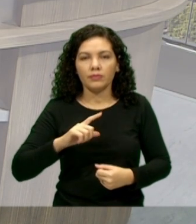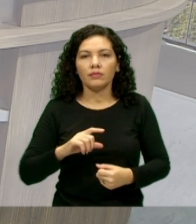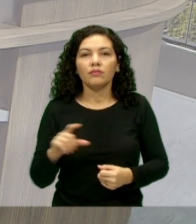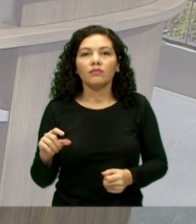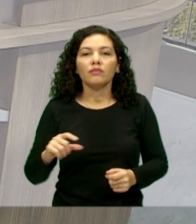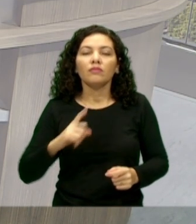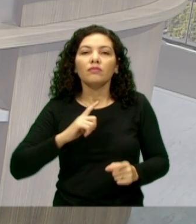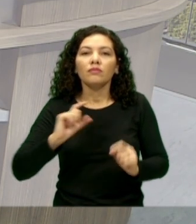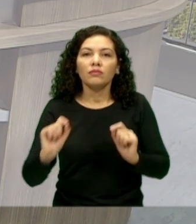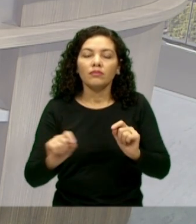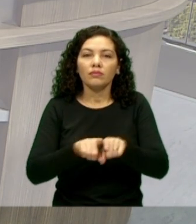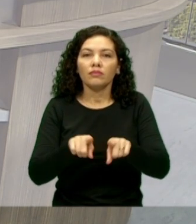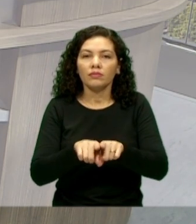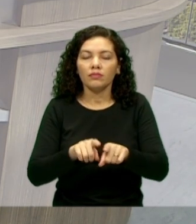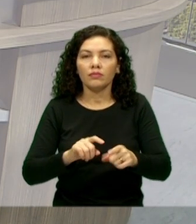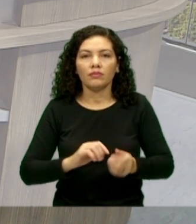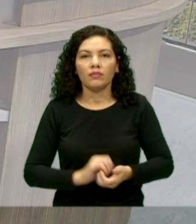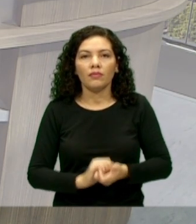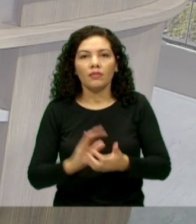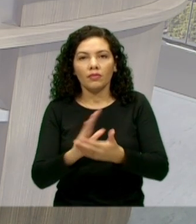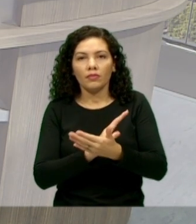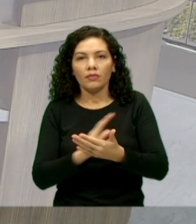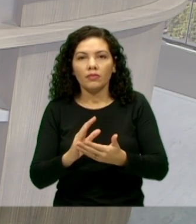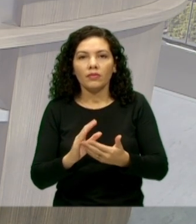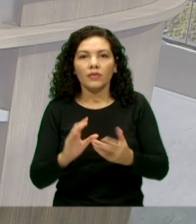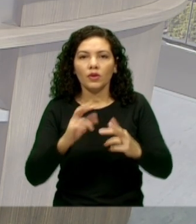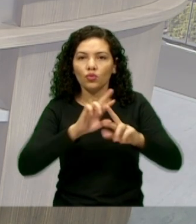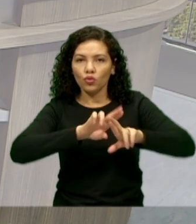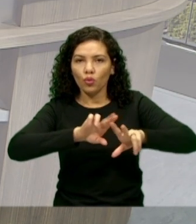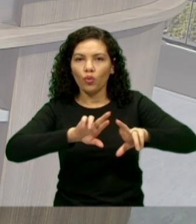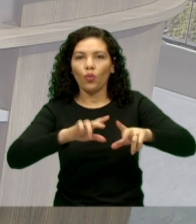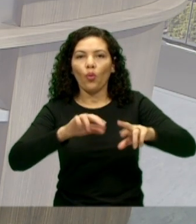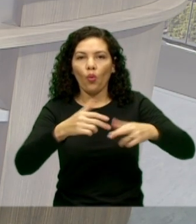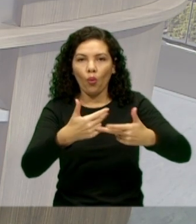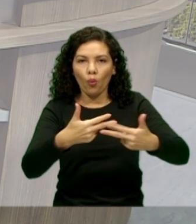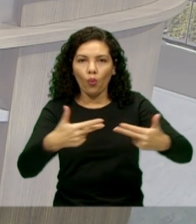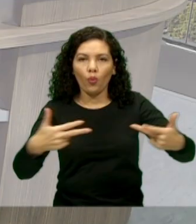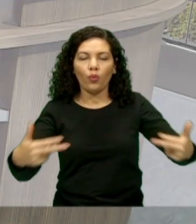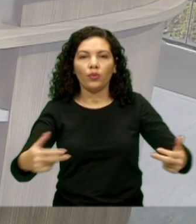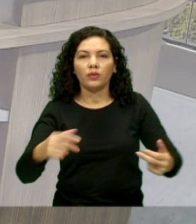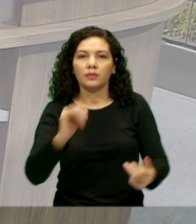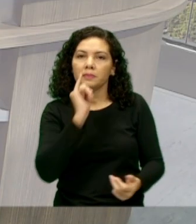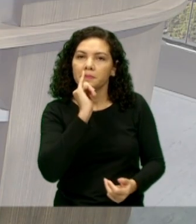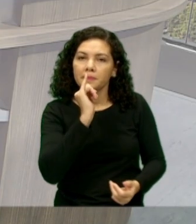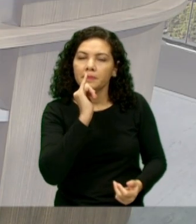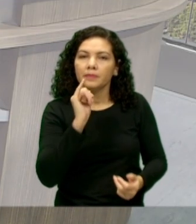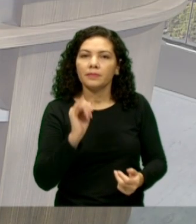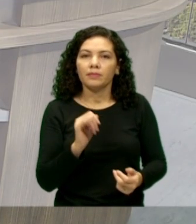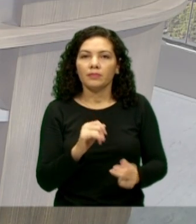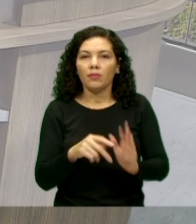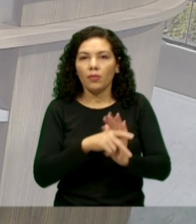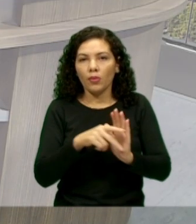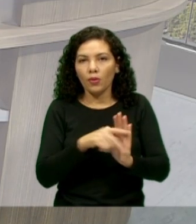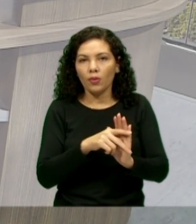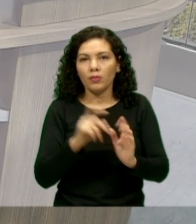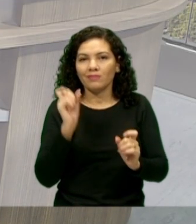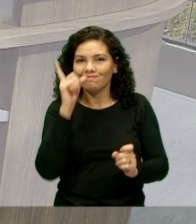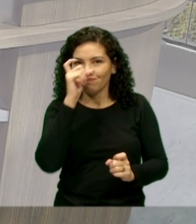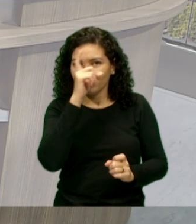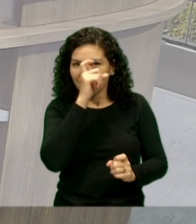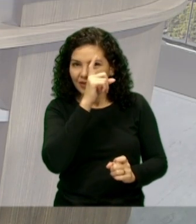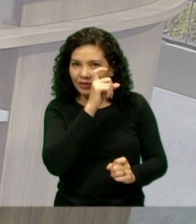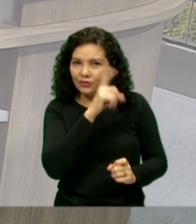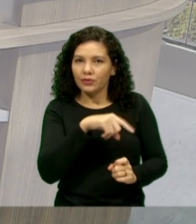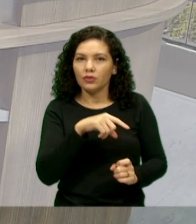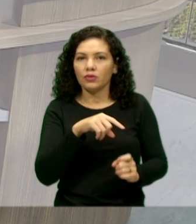Existe também algumas coisas, como, por exemplo, até a própria dificuldade